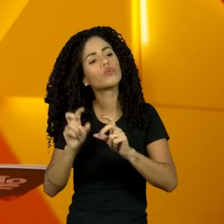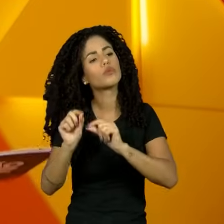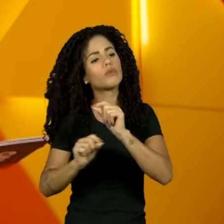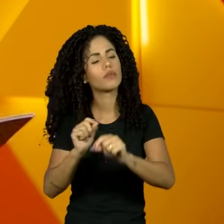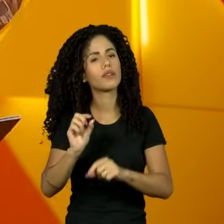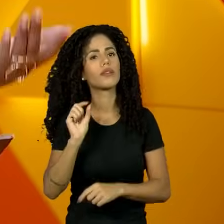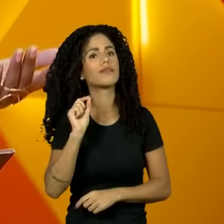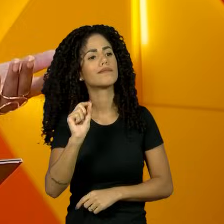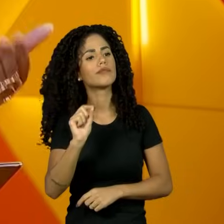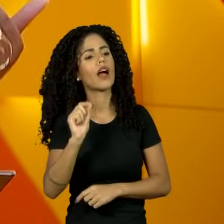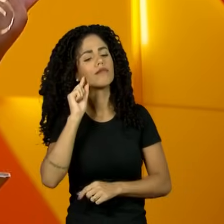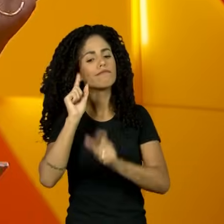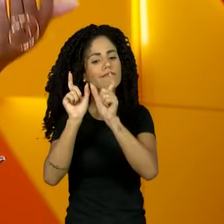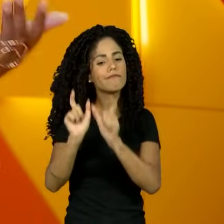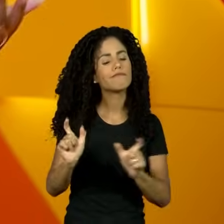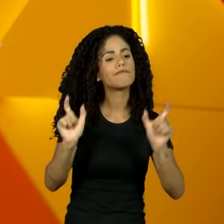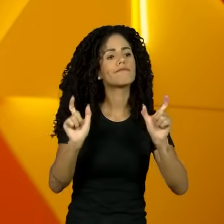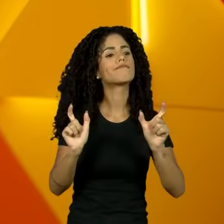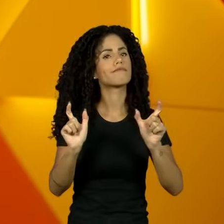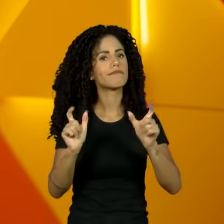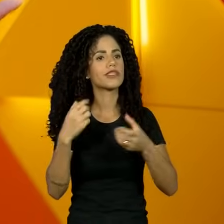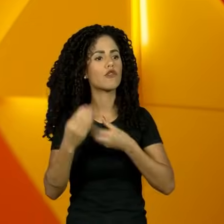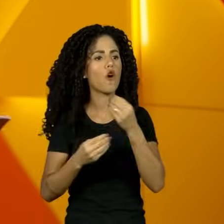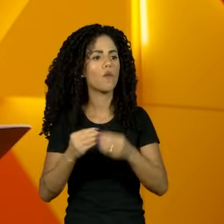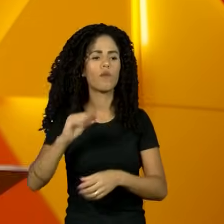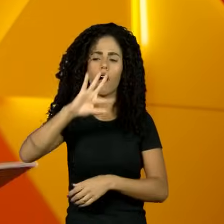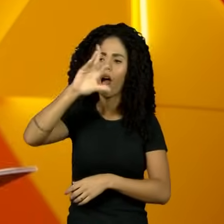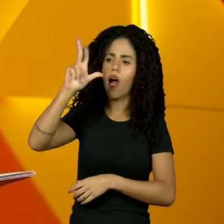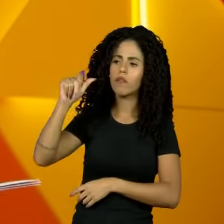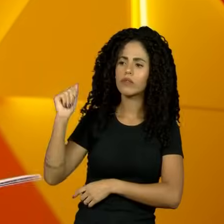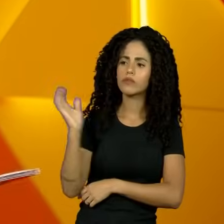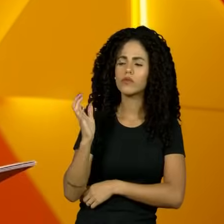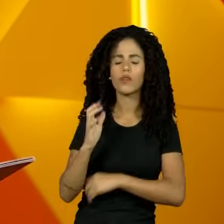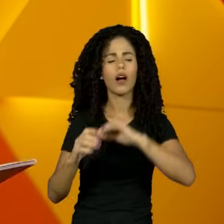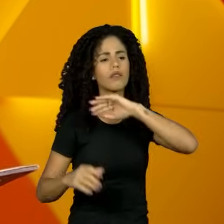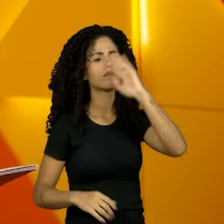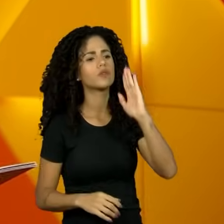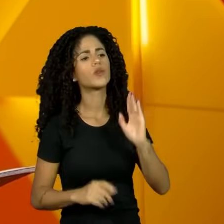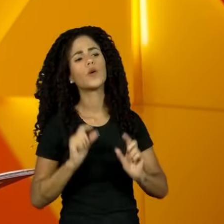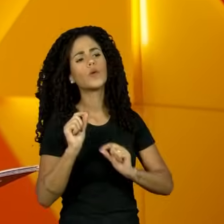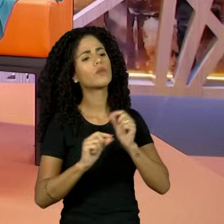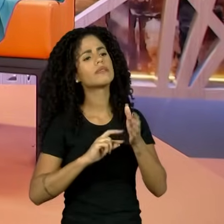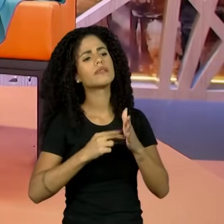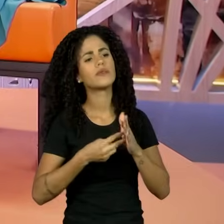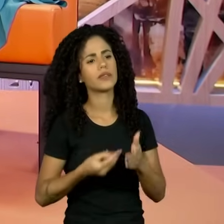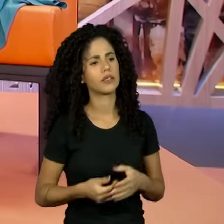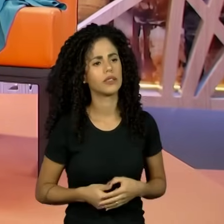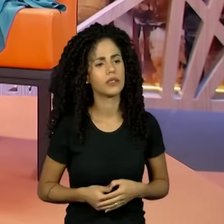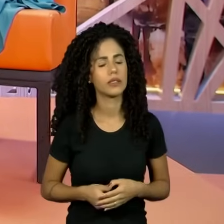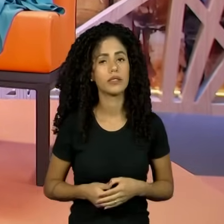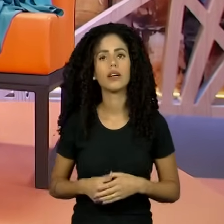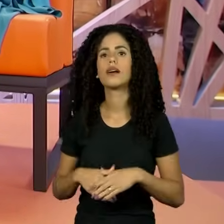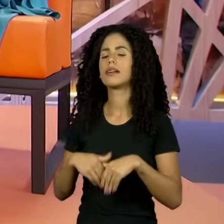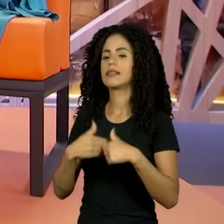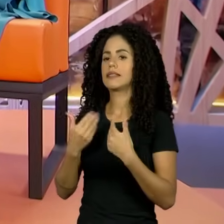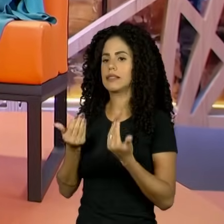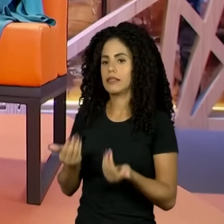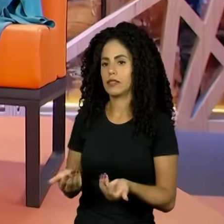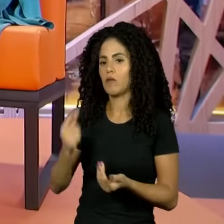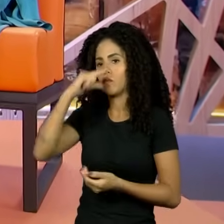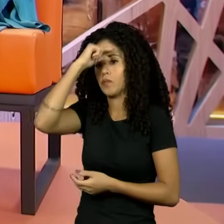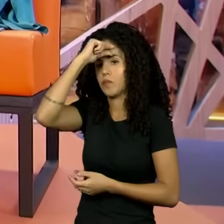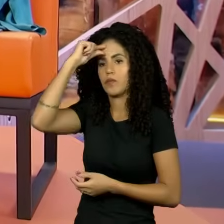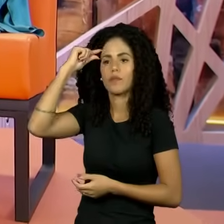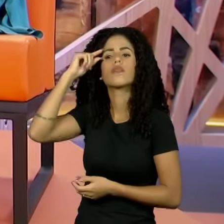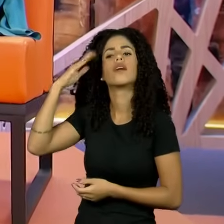Rosane, desse conceito de americanidade. Explica um pouquinho pra gente o que significaria. Olha, a Lélia é fundamental para a